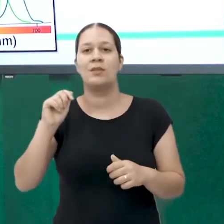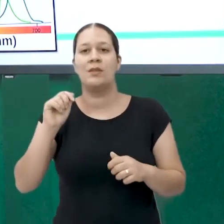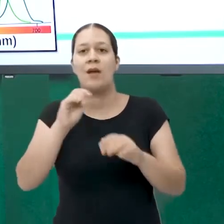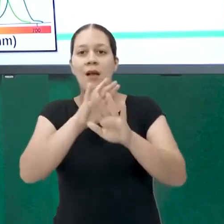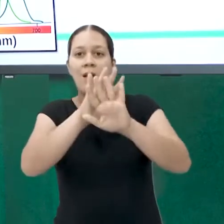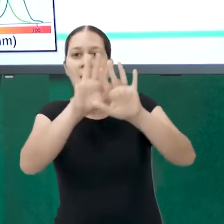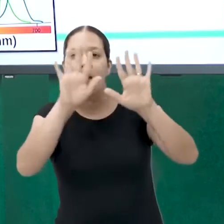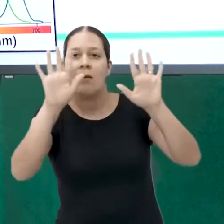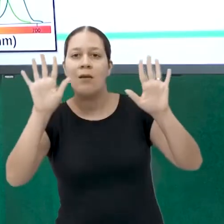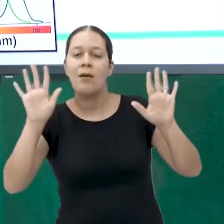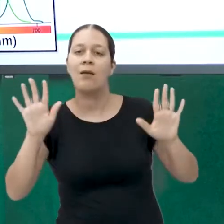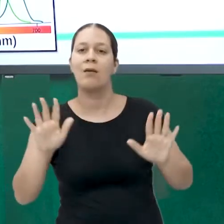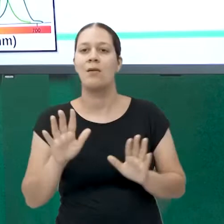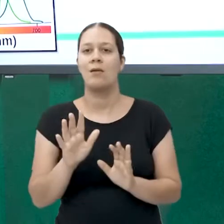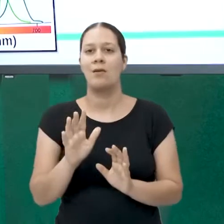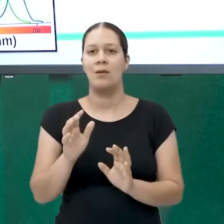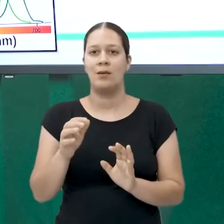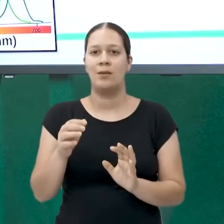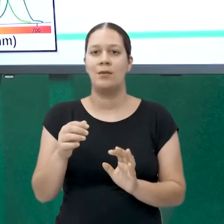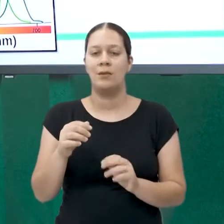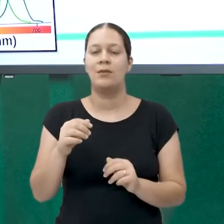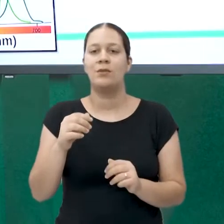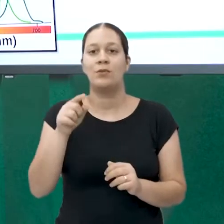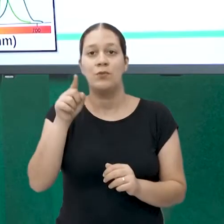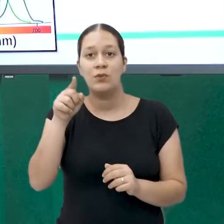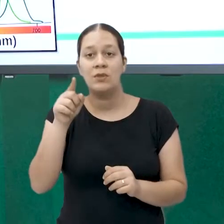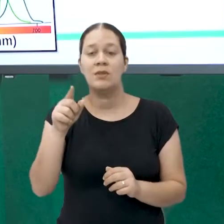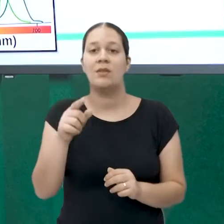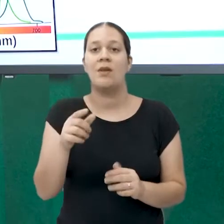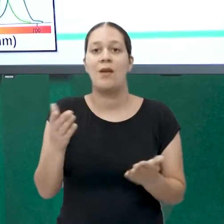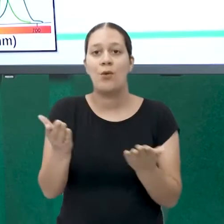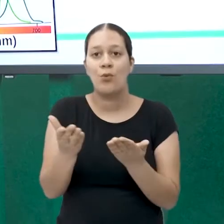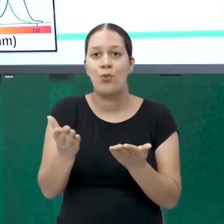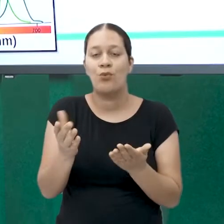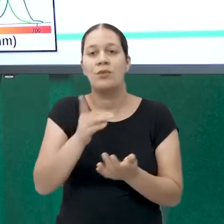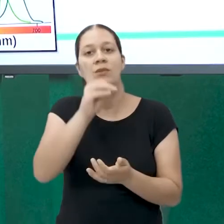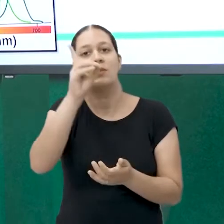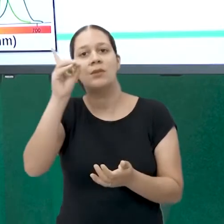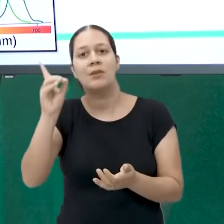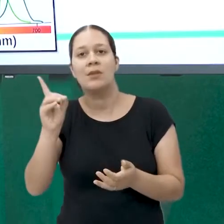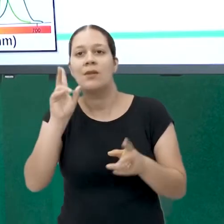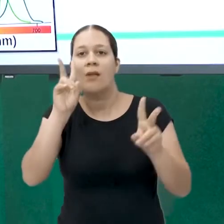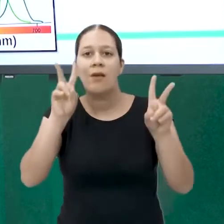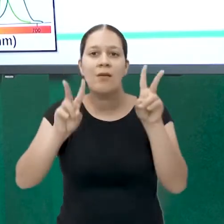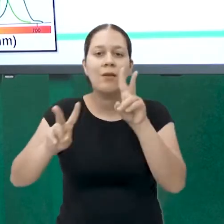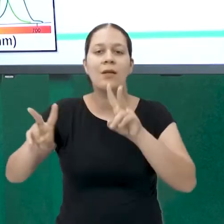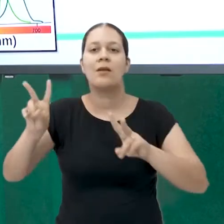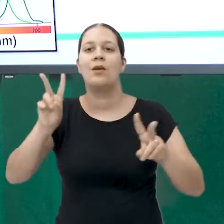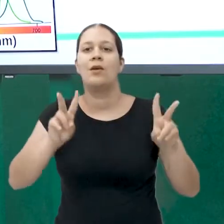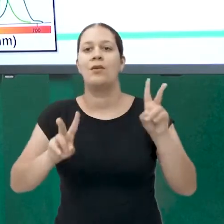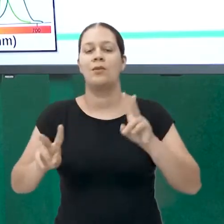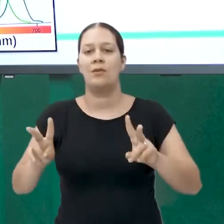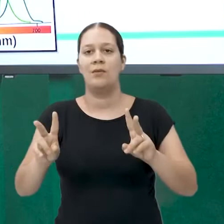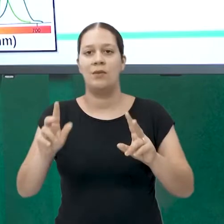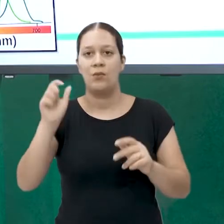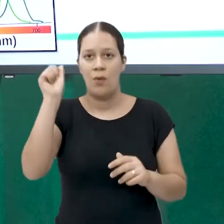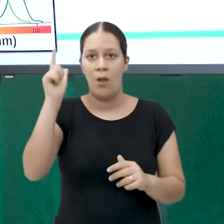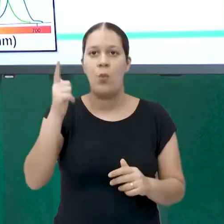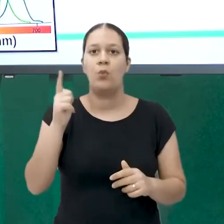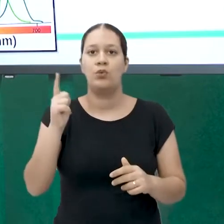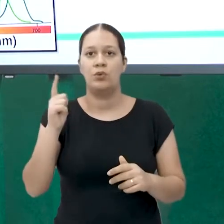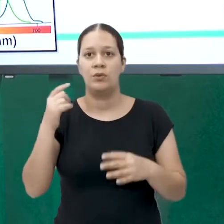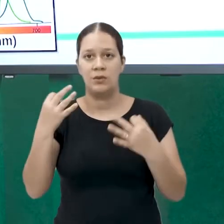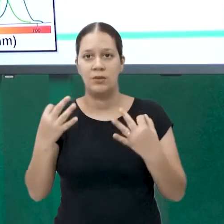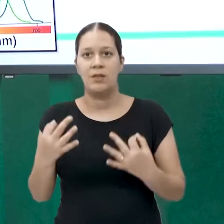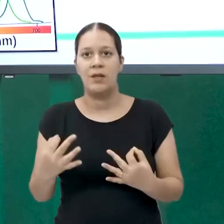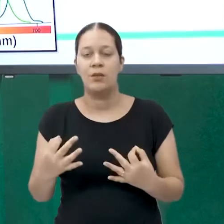luz está clareando aí fora o ambiente que você está assistindo essa aula, se você estiver durante o dia. Se estiver durante a noite, não, né? Mas aí também você quer